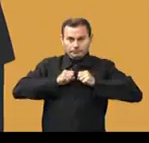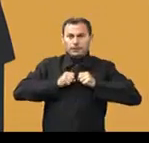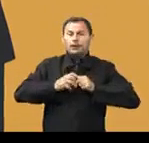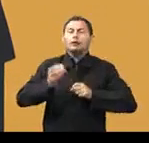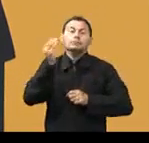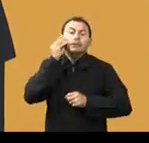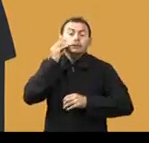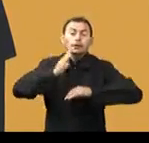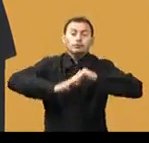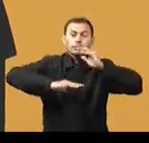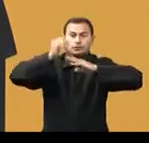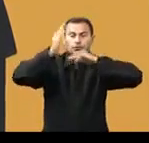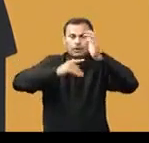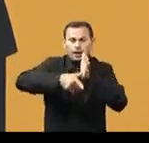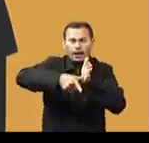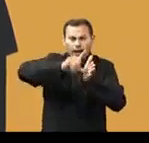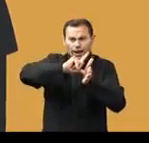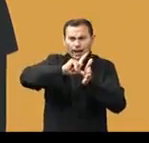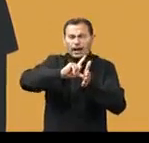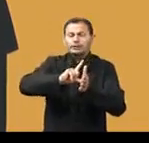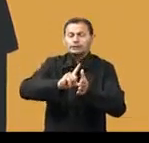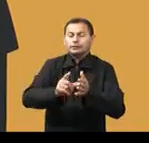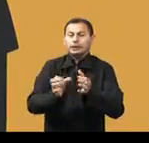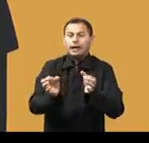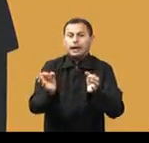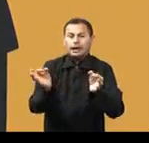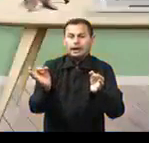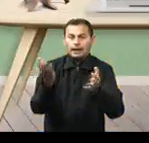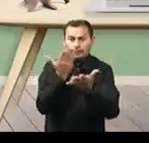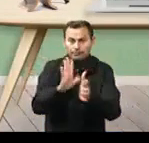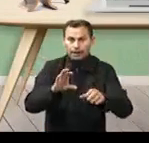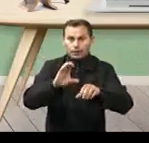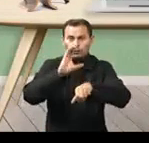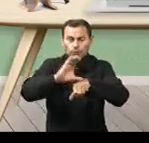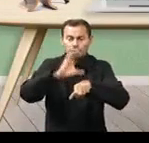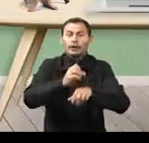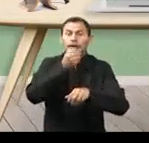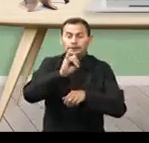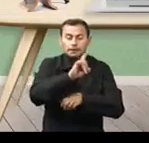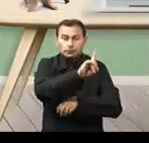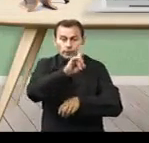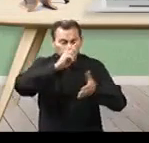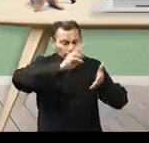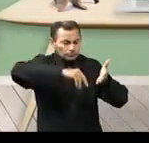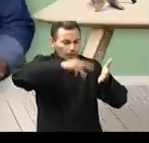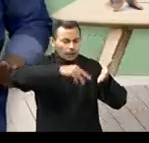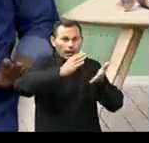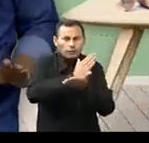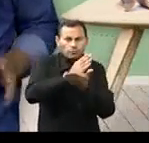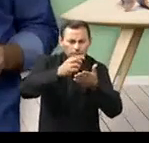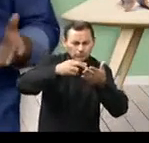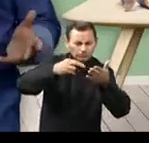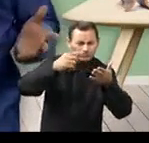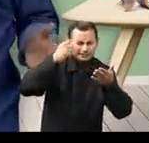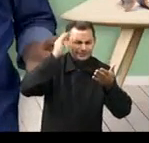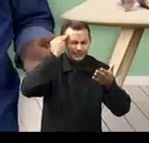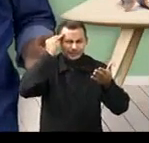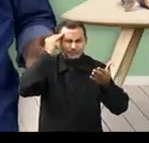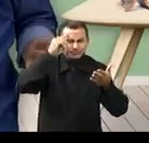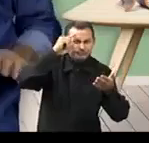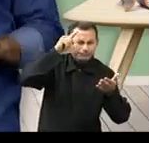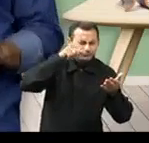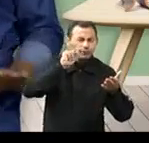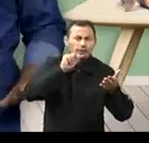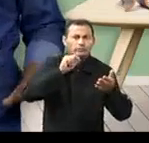experiência profissional antes mesmo de terminar o seu curso. E se durante a sua leitura algum ponto de interrogação